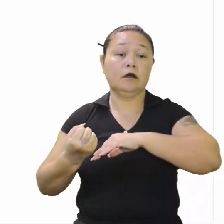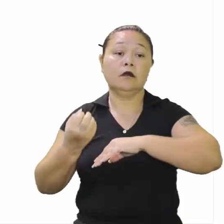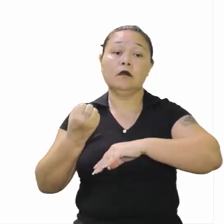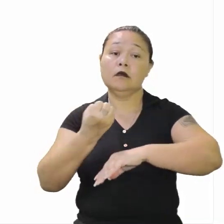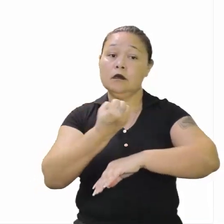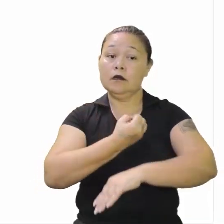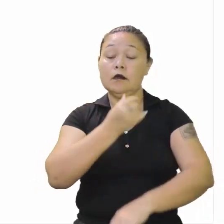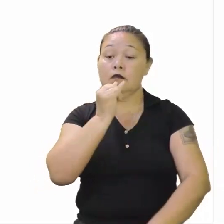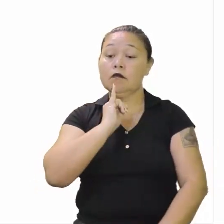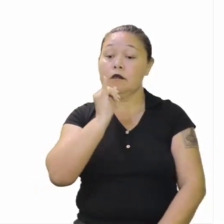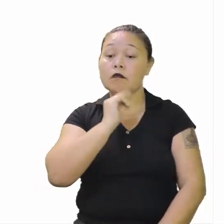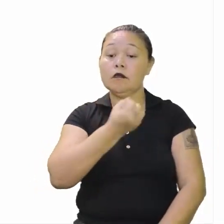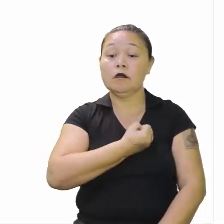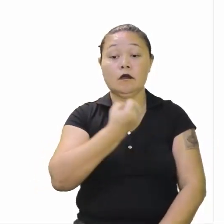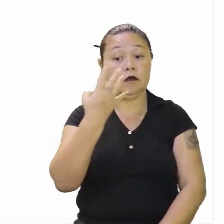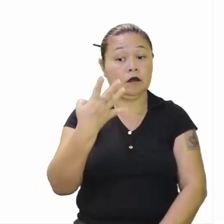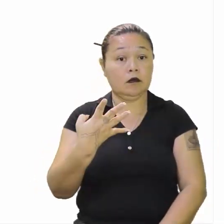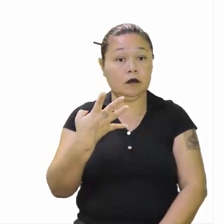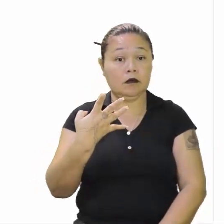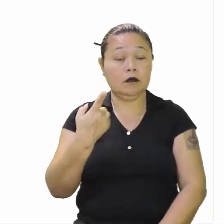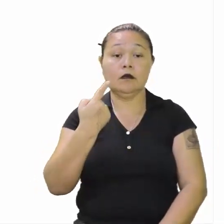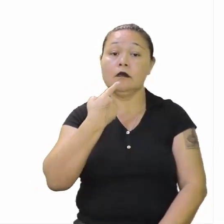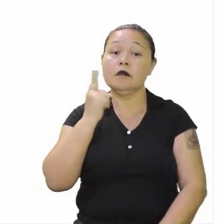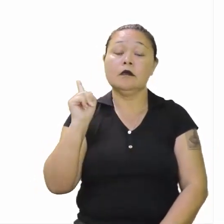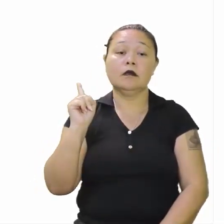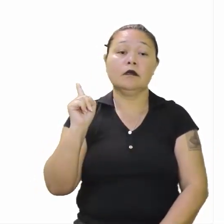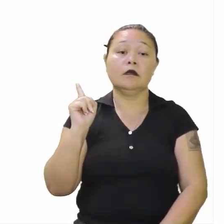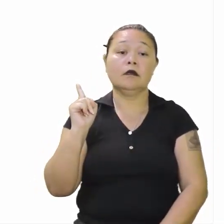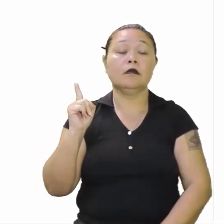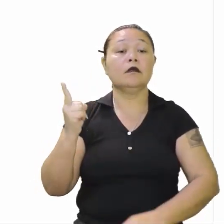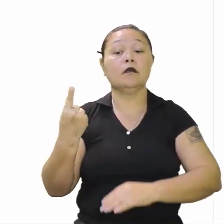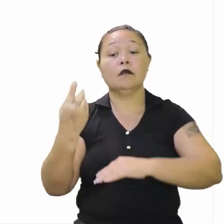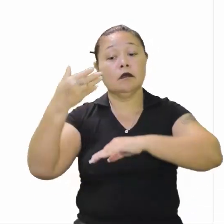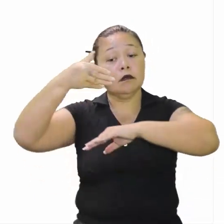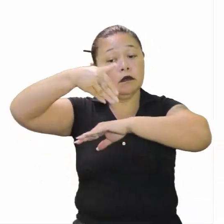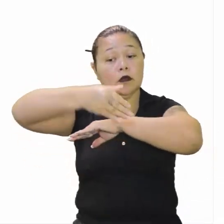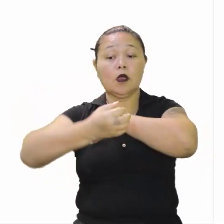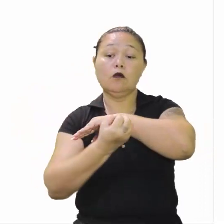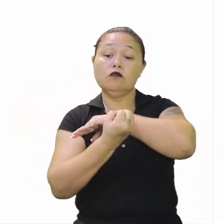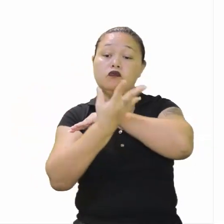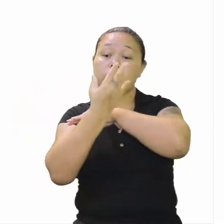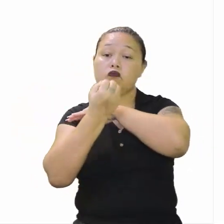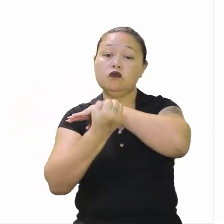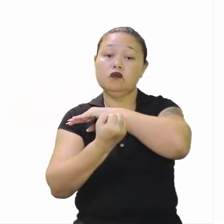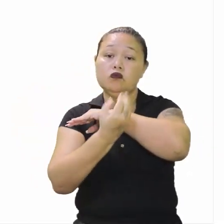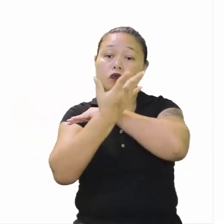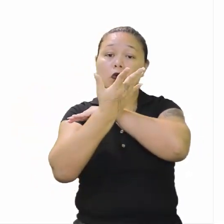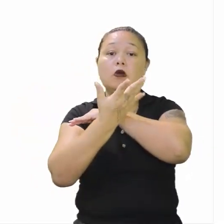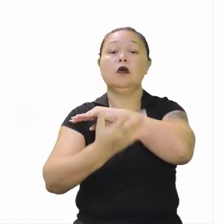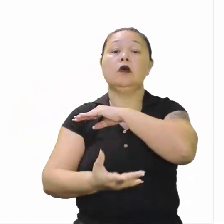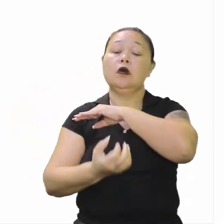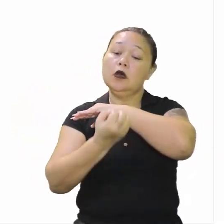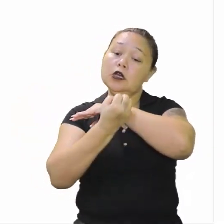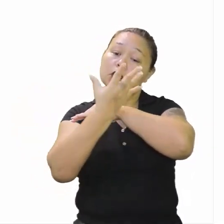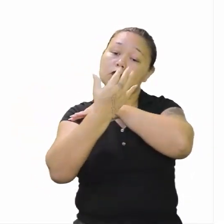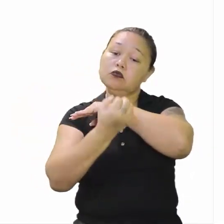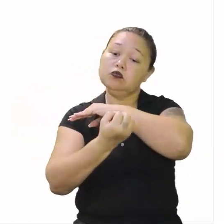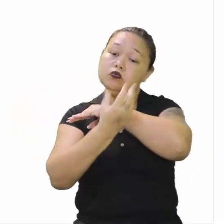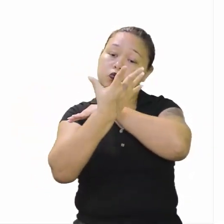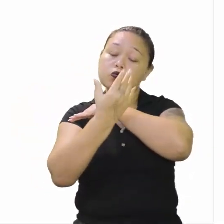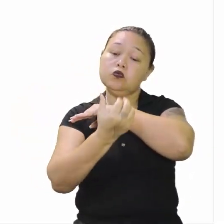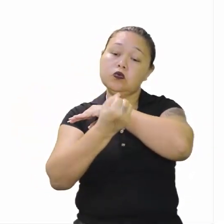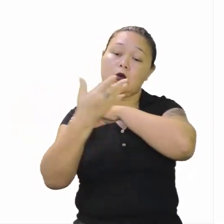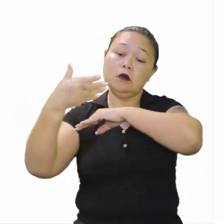4, que diz o seguinte: uma baleia cachalote, é um tipo de